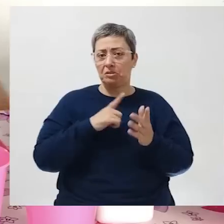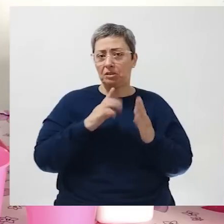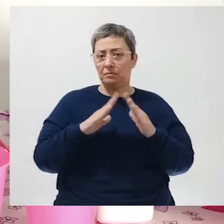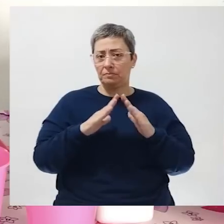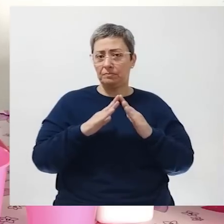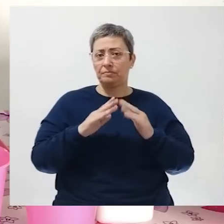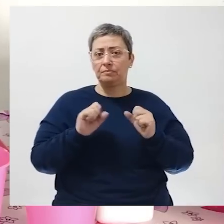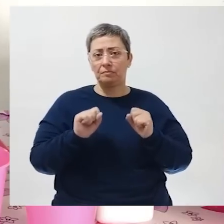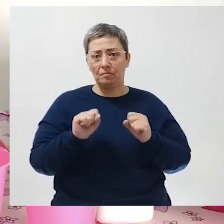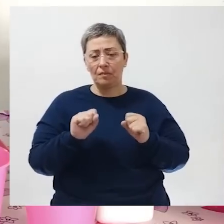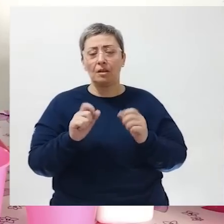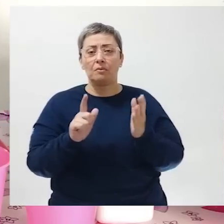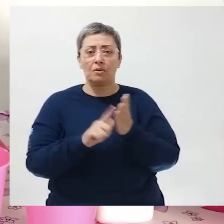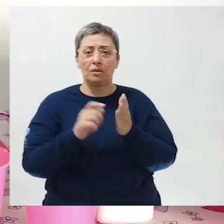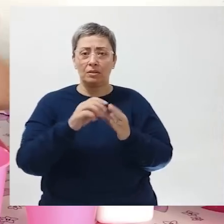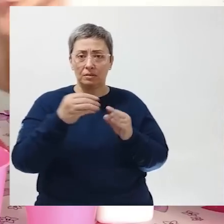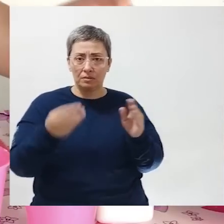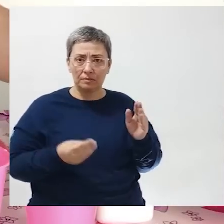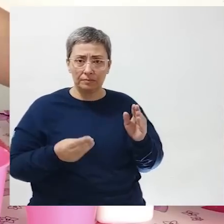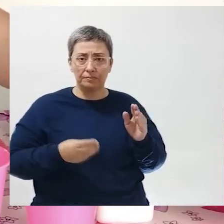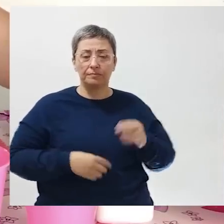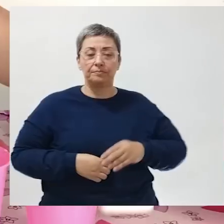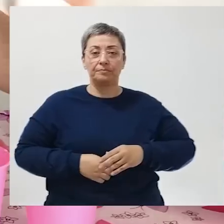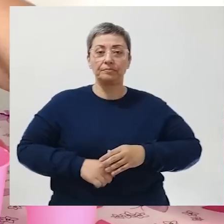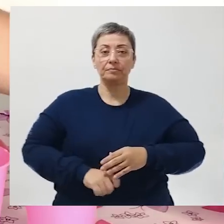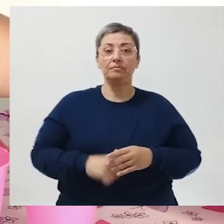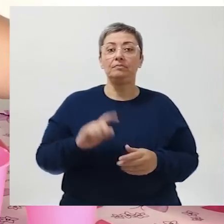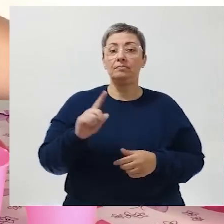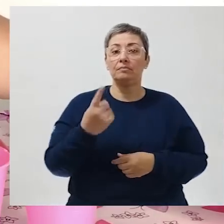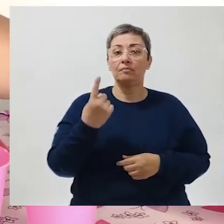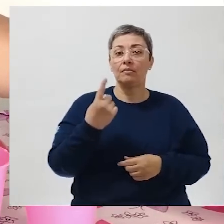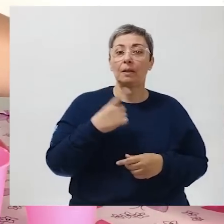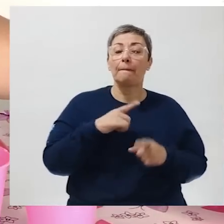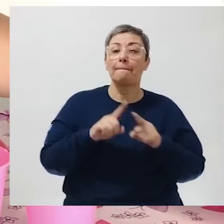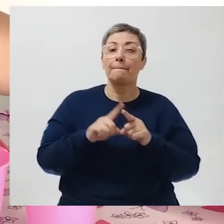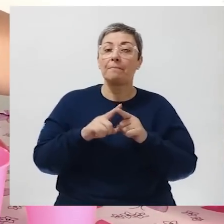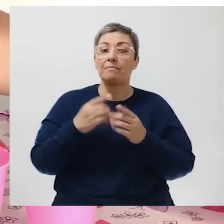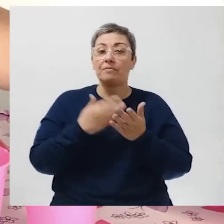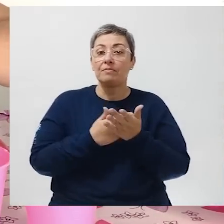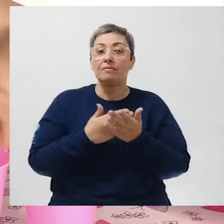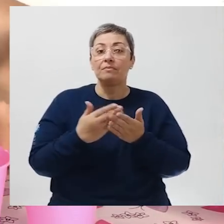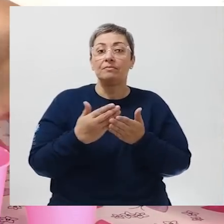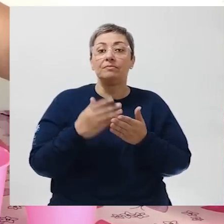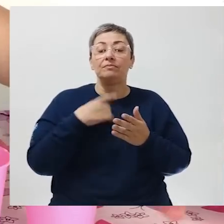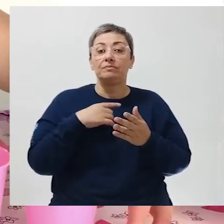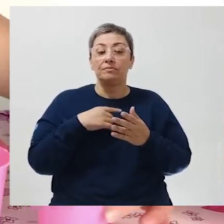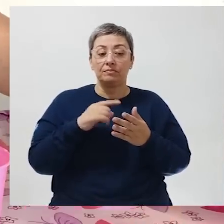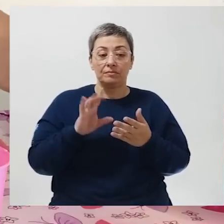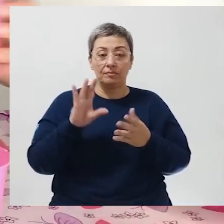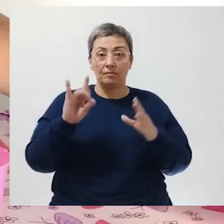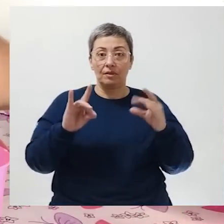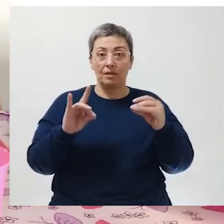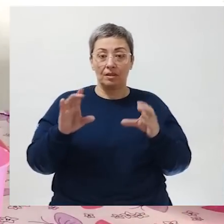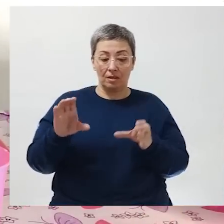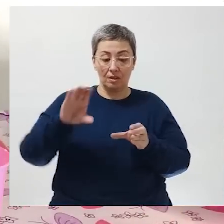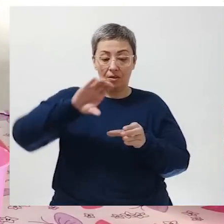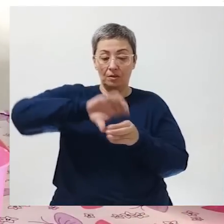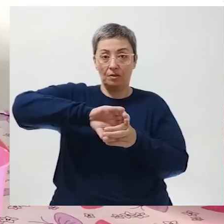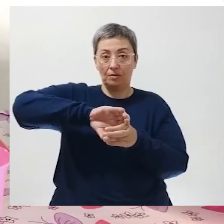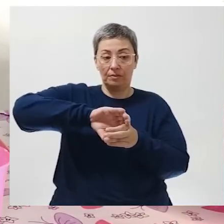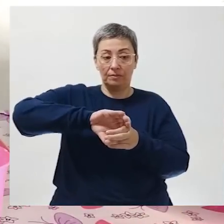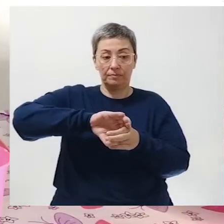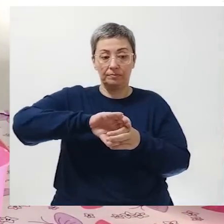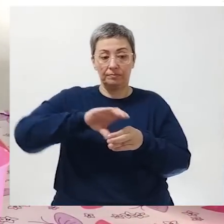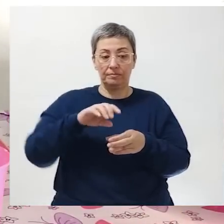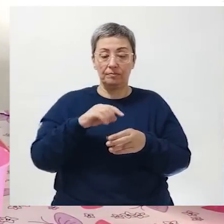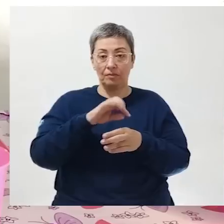de vocês. Pode ser folha de caderno, tá? Primeiro, nós vamos começar grudando os copinhos,